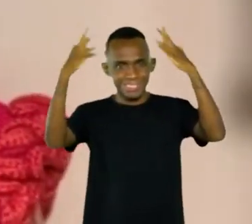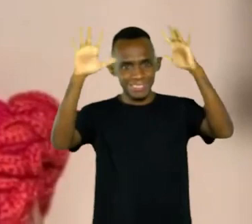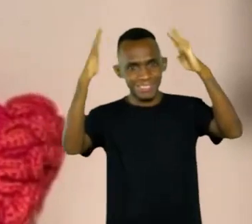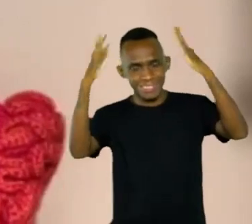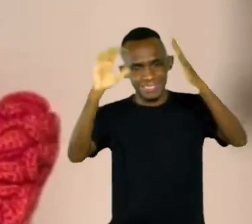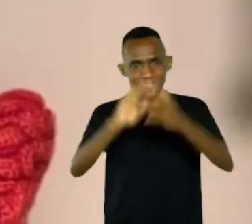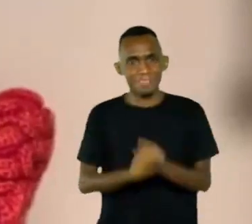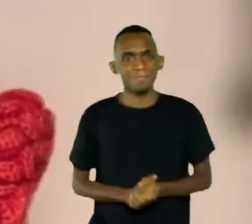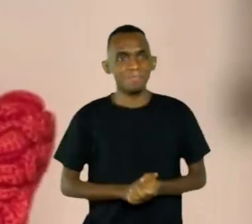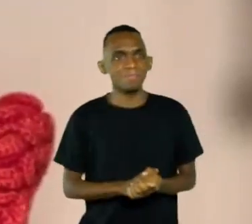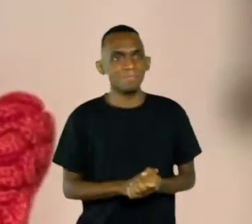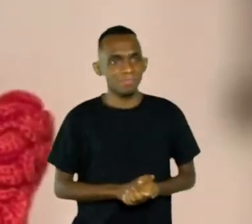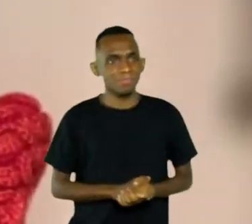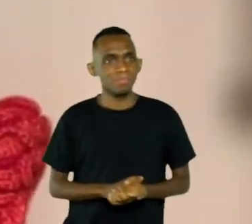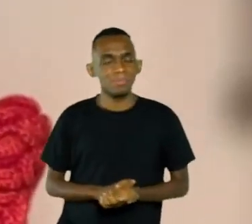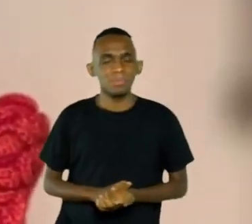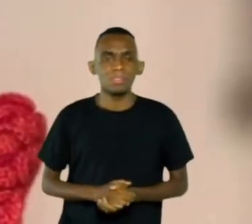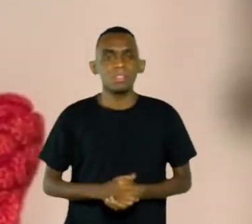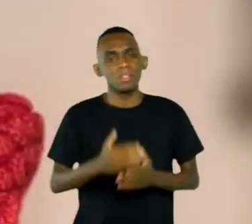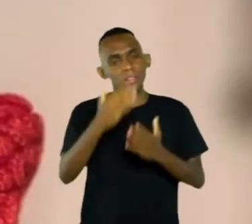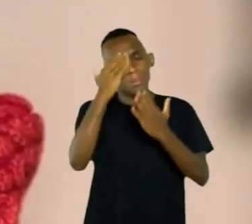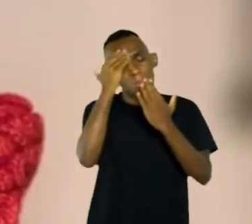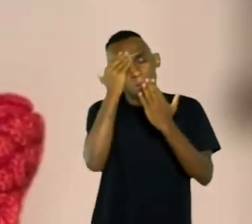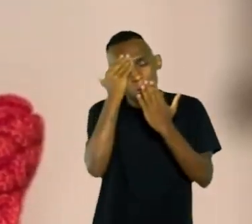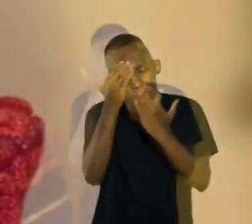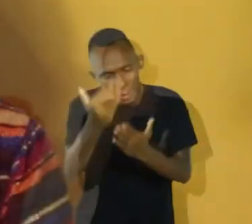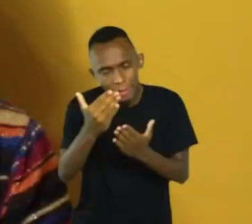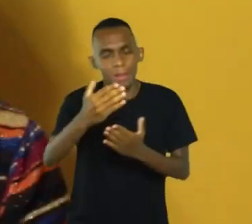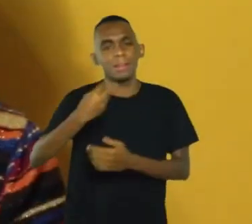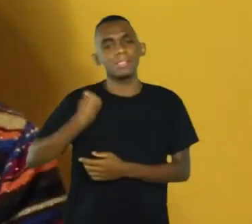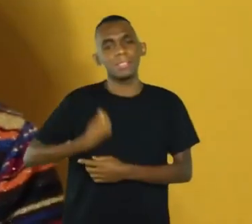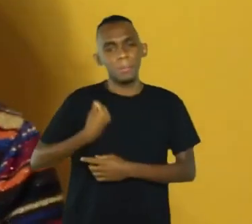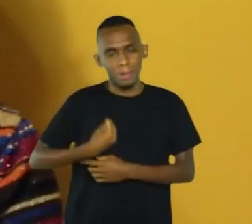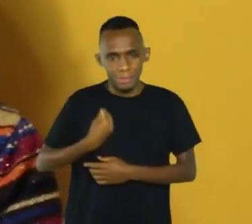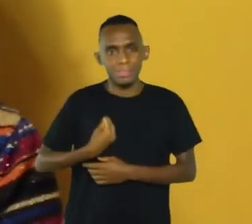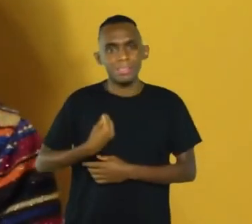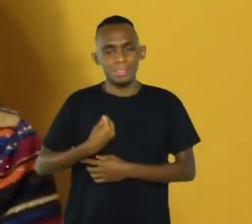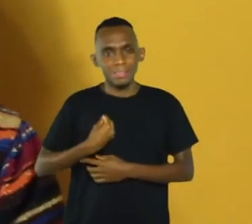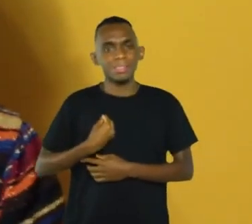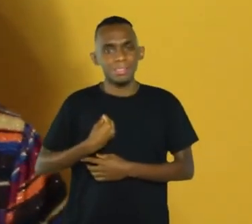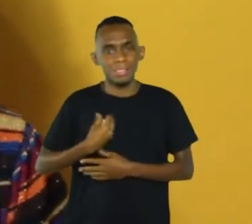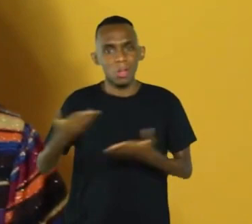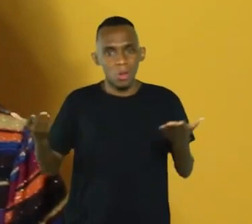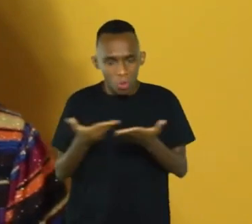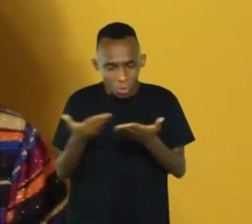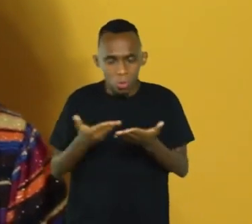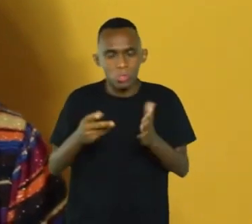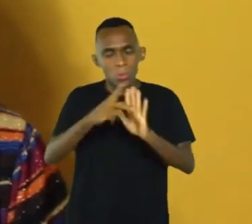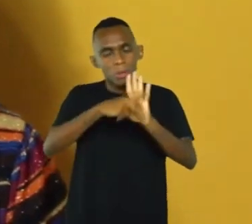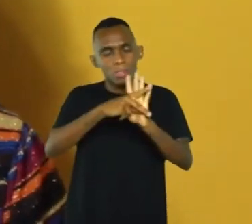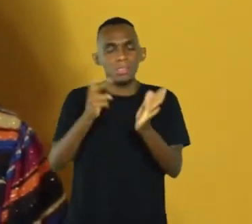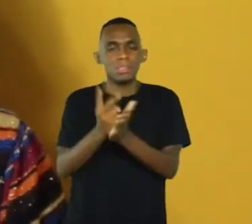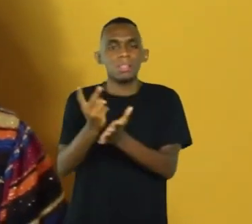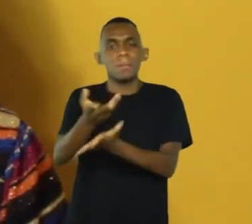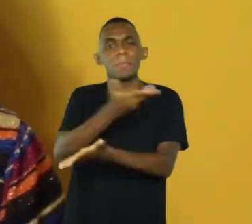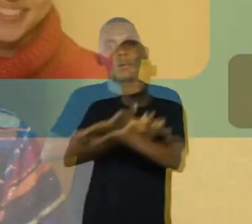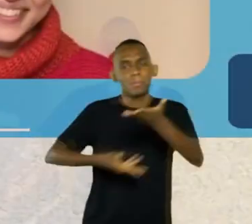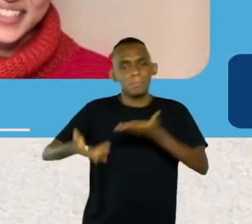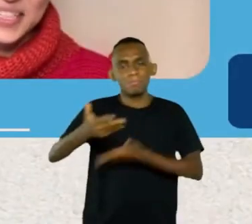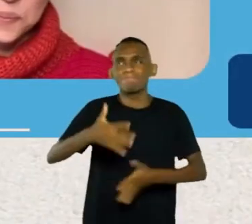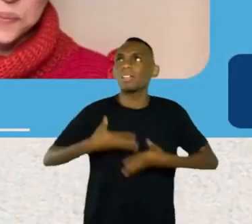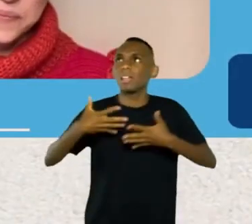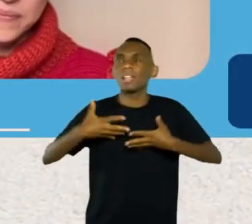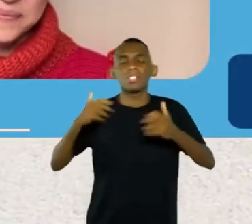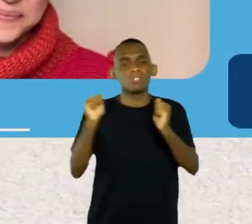Ai, Cris, muito grata pela sua presença aqui com a gente no Sempre um Papo. Eu que Sempre uma agradeço. alegria ter você